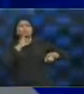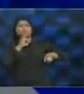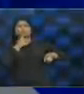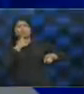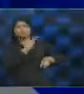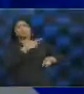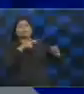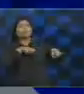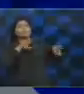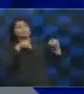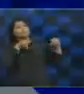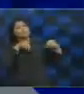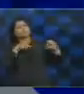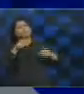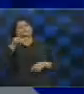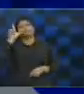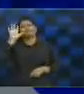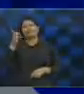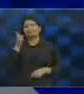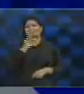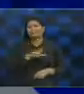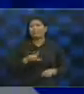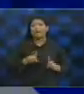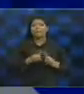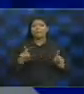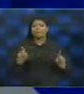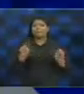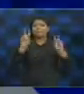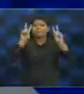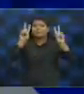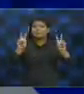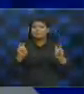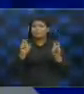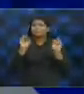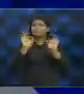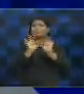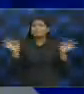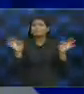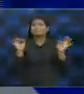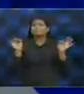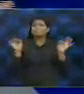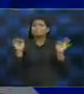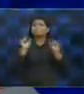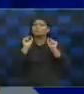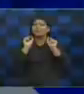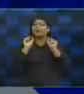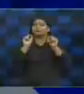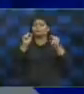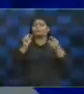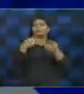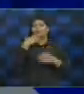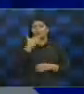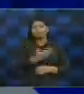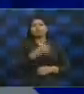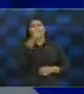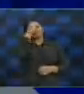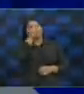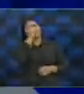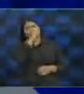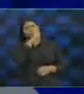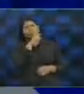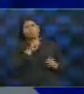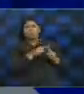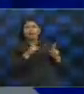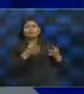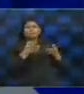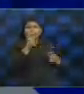eu quero simplesmente que nós sejamos capazes de ver a verdade. Eu desisto de pedir que ele não minta mais. Vai mentir à vontade. Vou